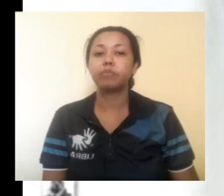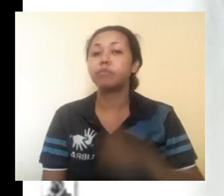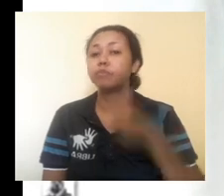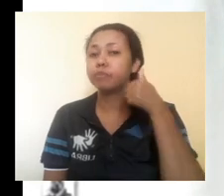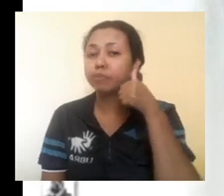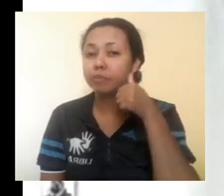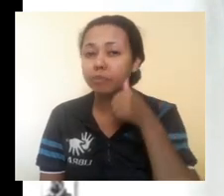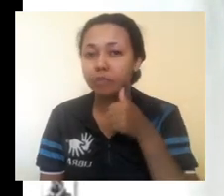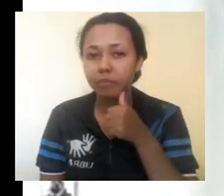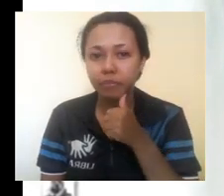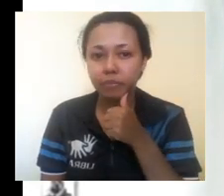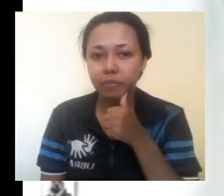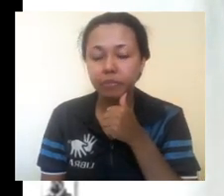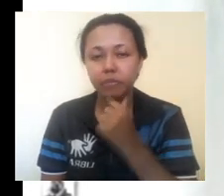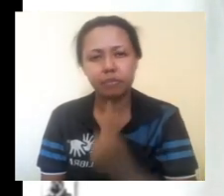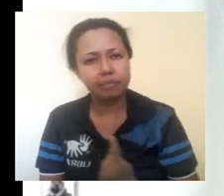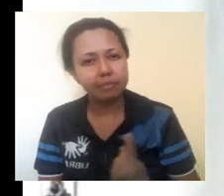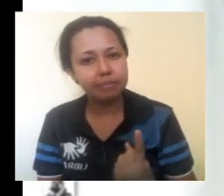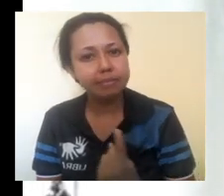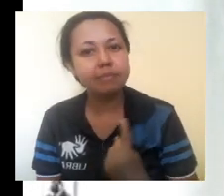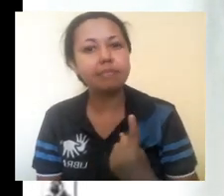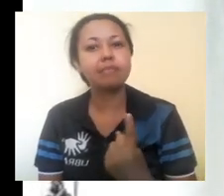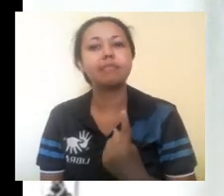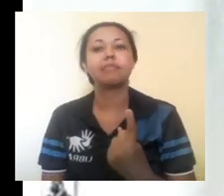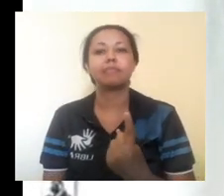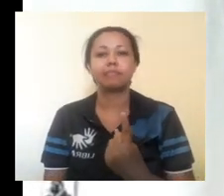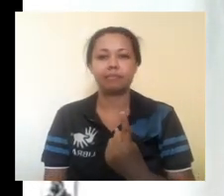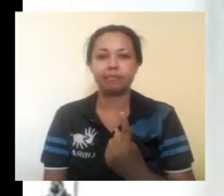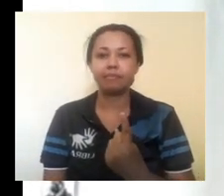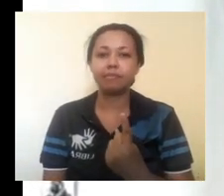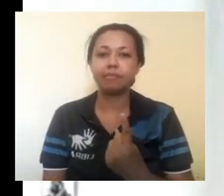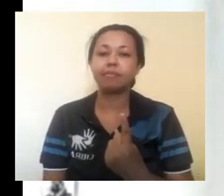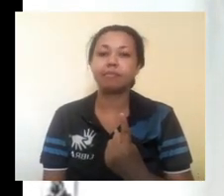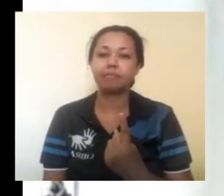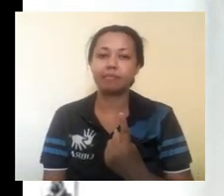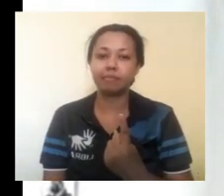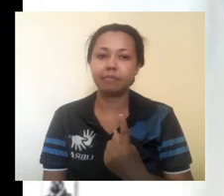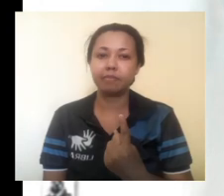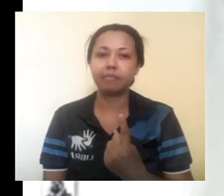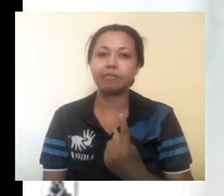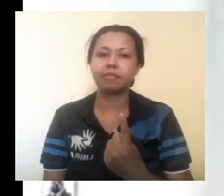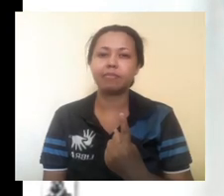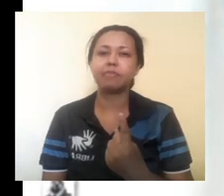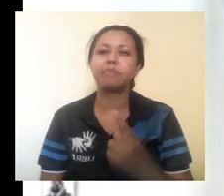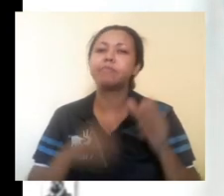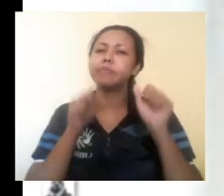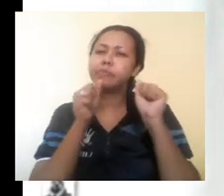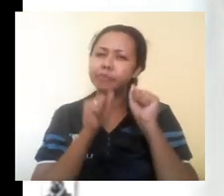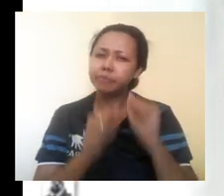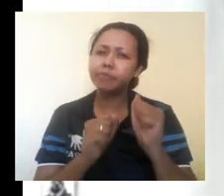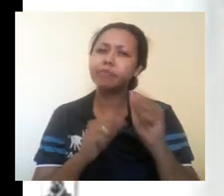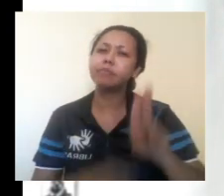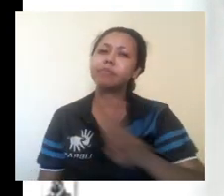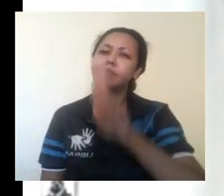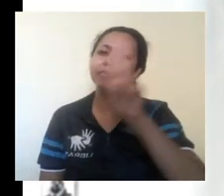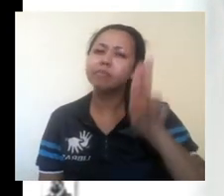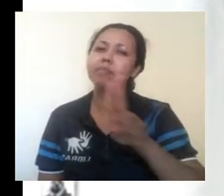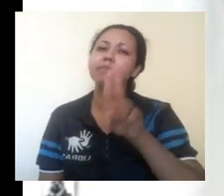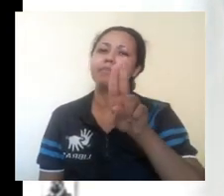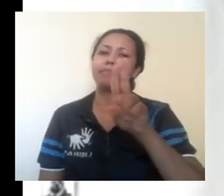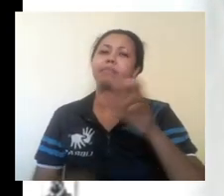hebreias, já falamos sobre elas aqui. Foram mulheres que serviram a Deus, livrando